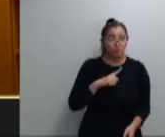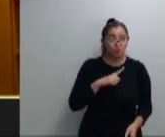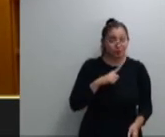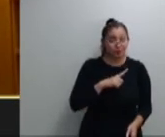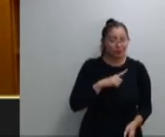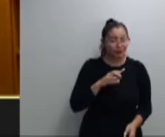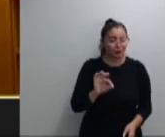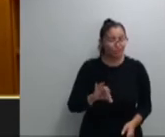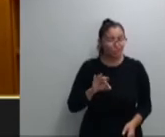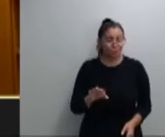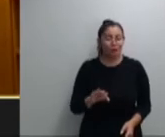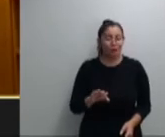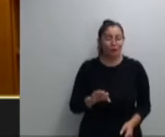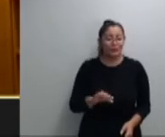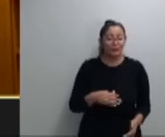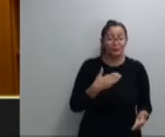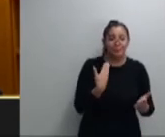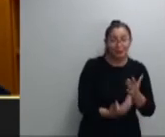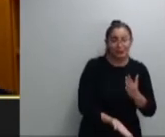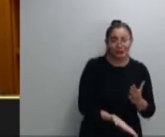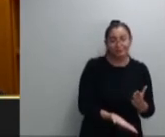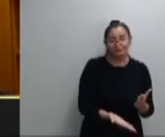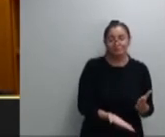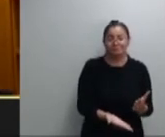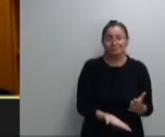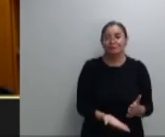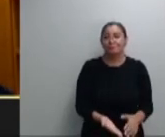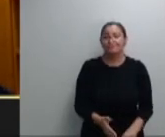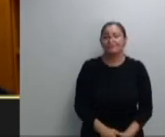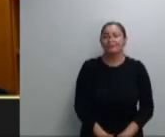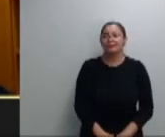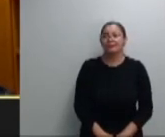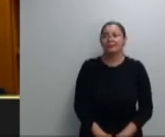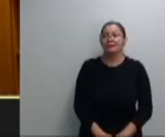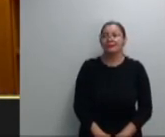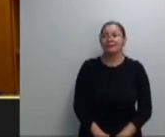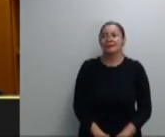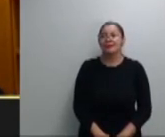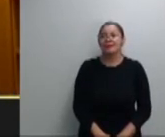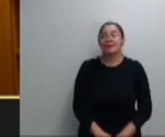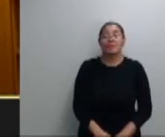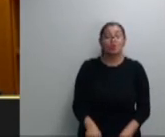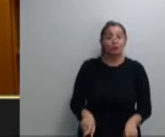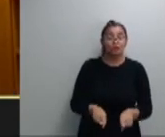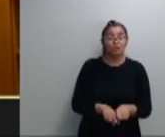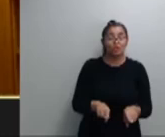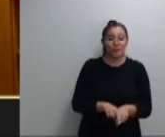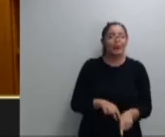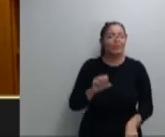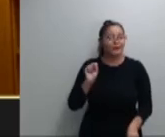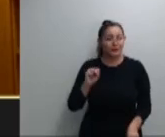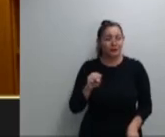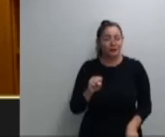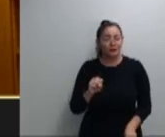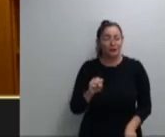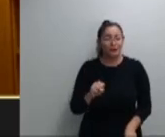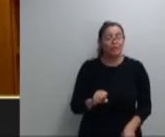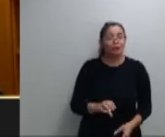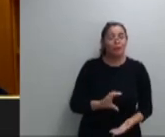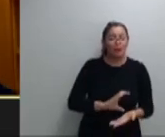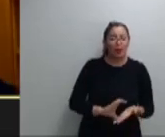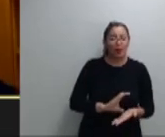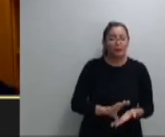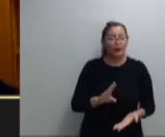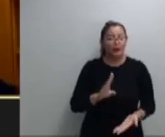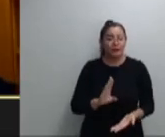estorno. No momento de alienação do ativo, o ICMS diz ali, sim, o adquirente precisa parar de tomar o